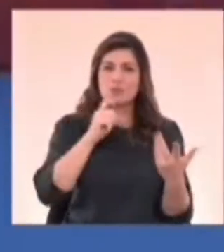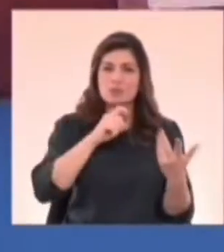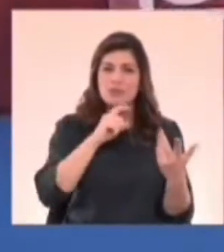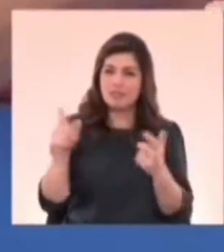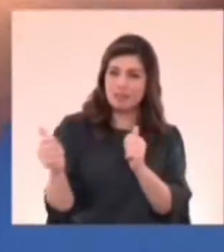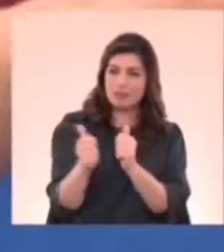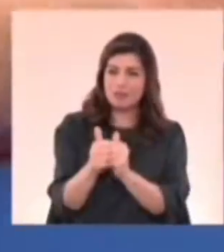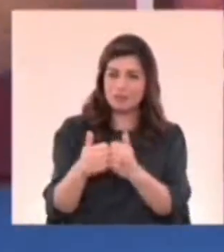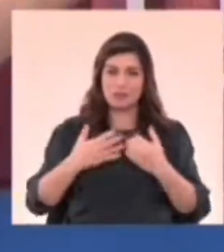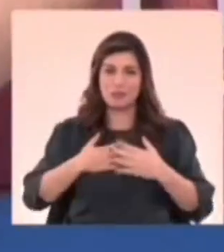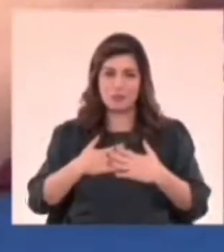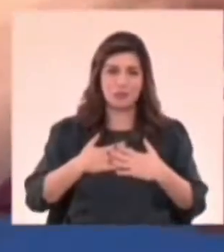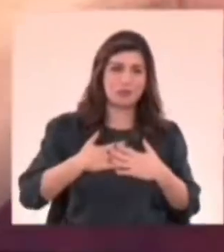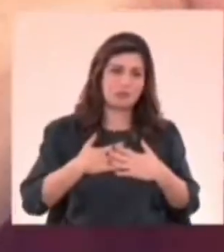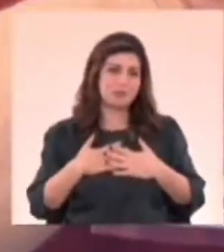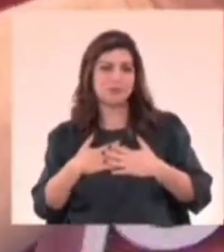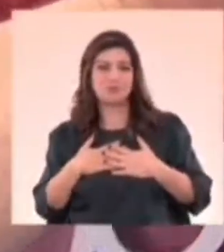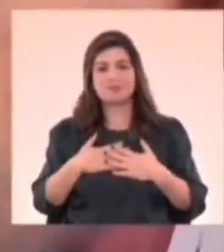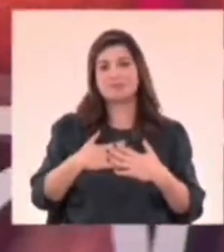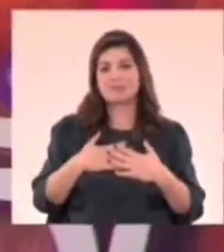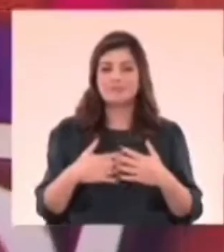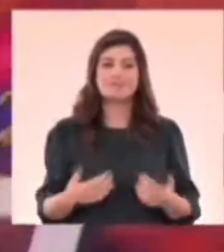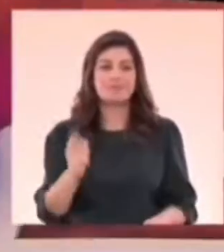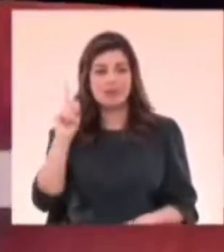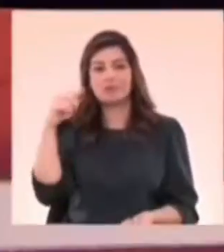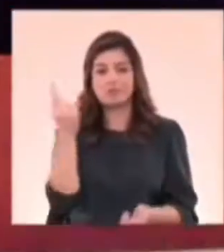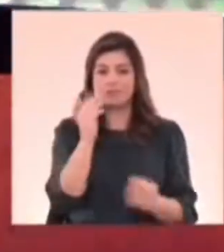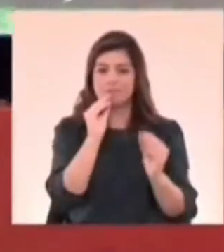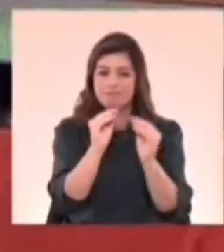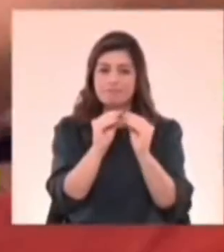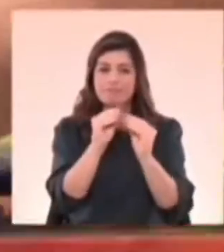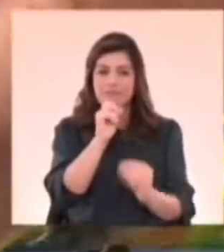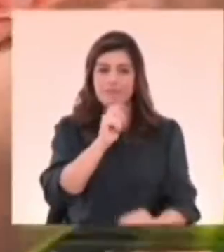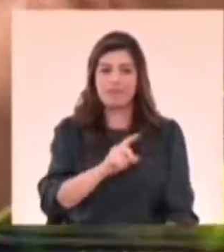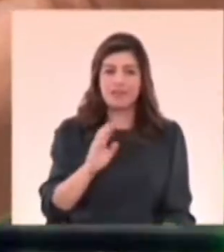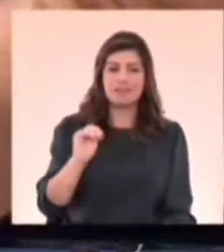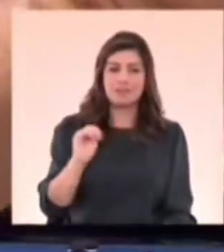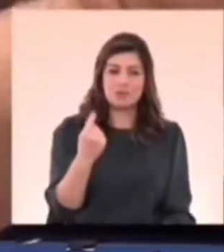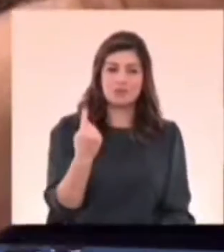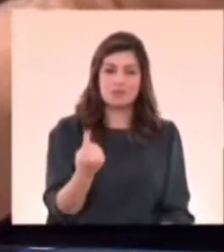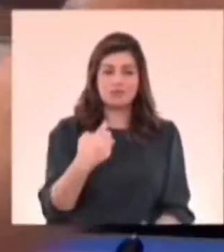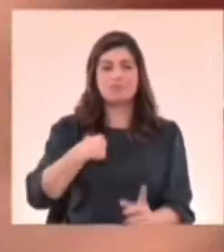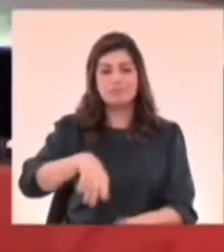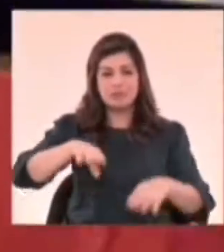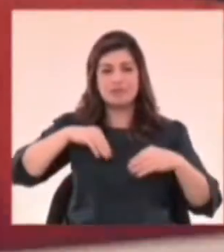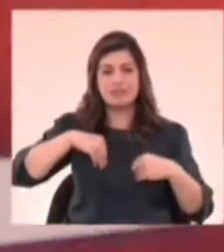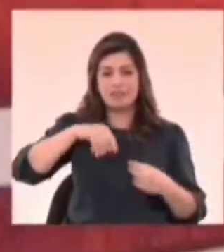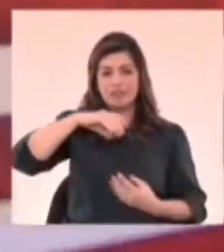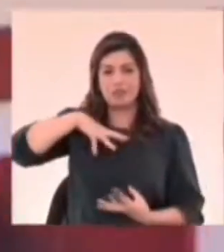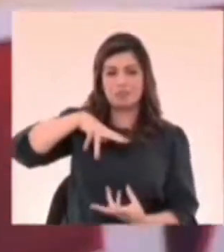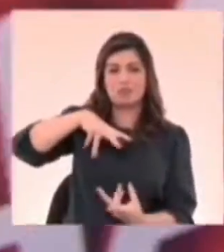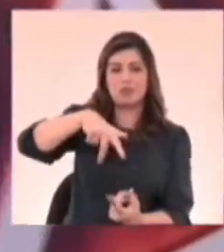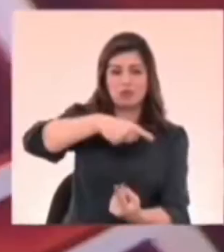e eu pudesse beijar apenas para o mundo todo mundo